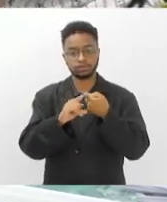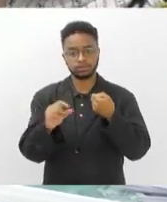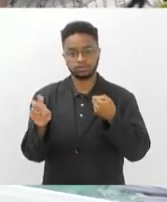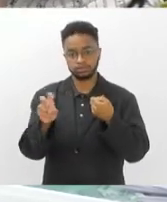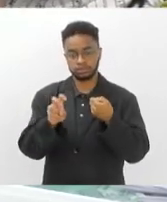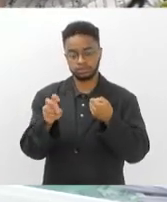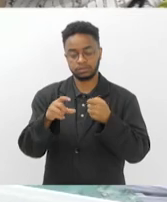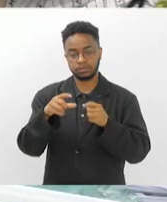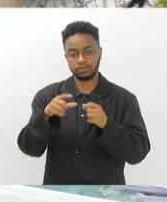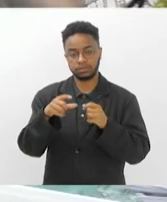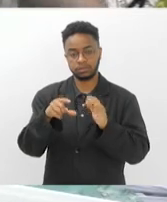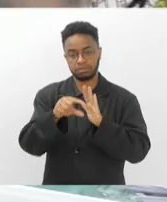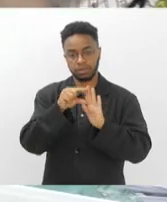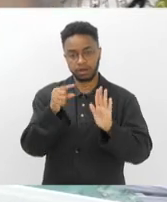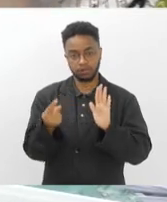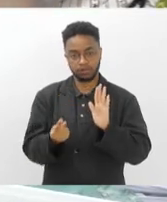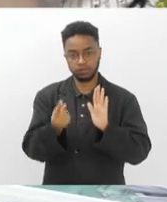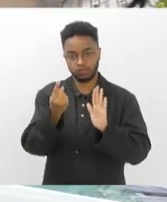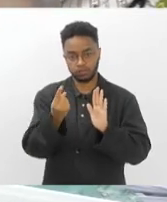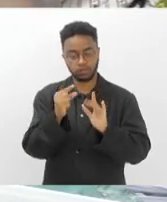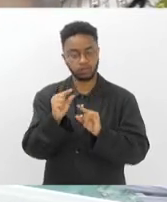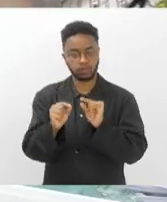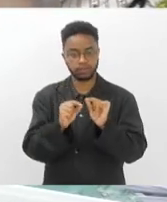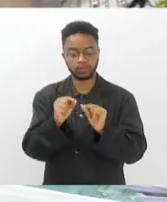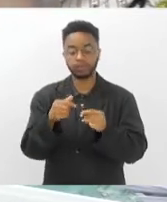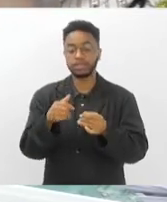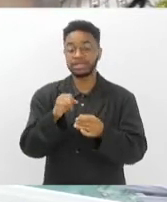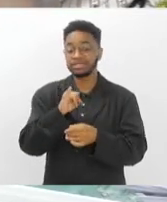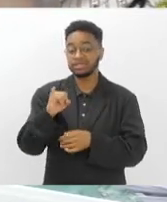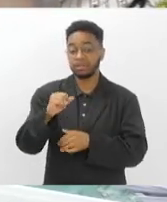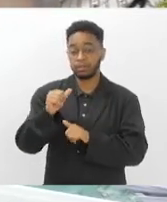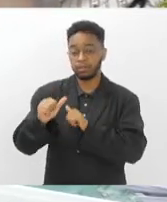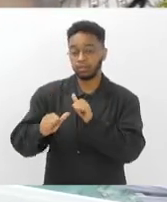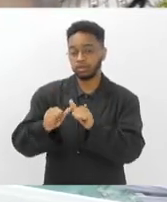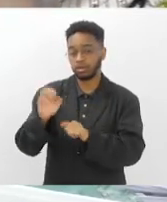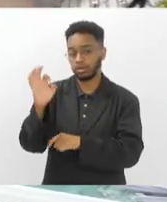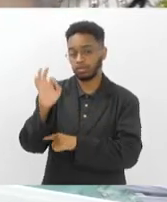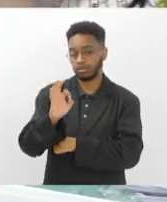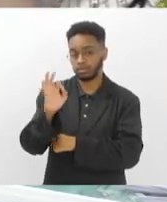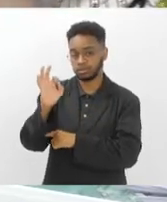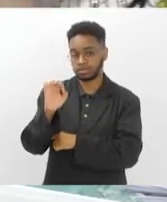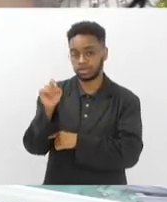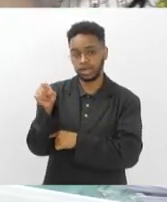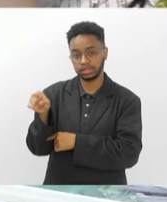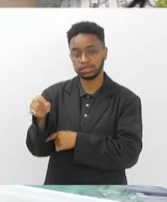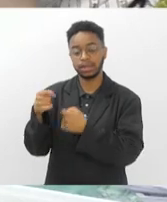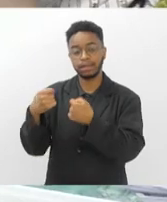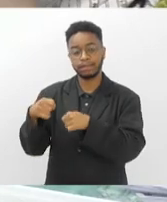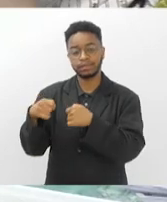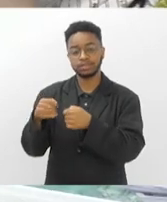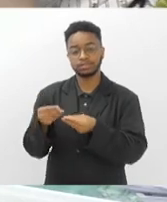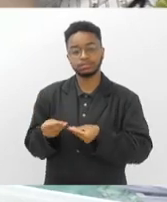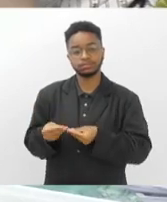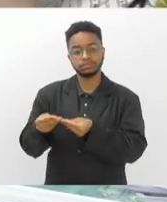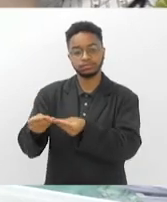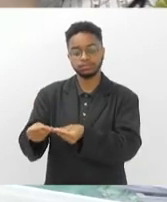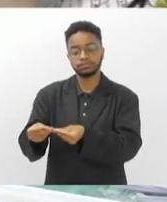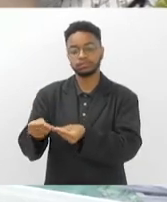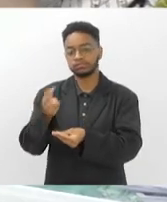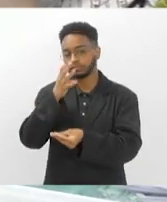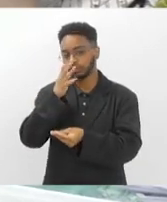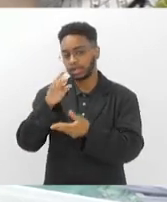parágrafo único, que qualquer mudança no percentual acima deverá ser submetida à apreciação do